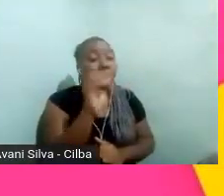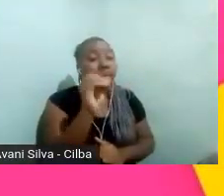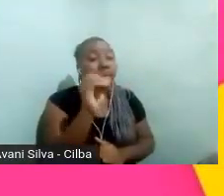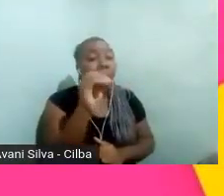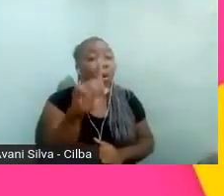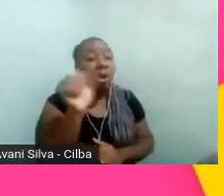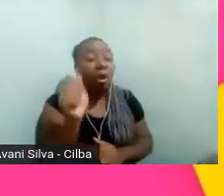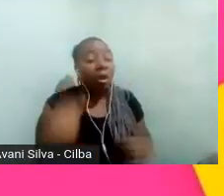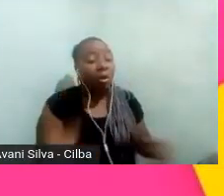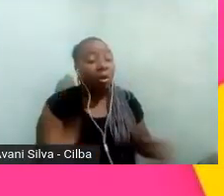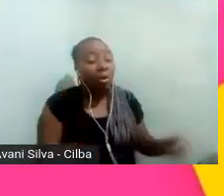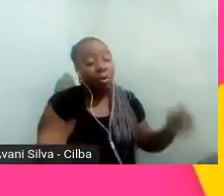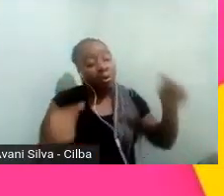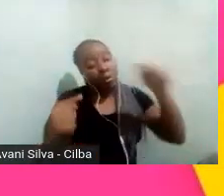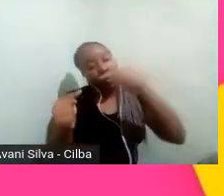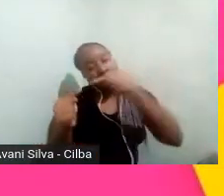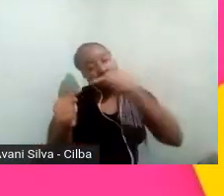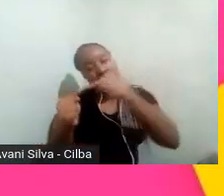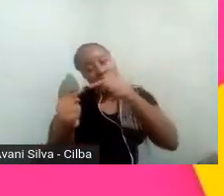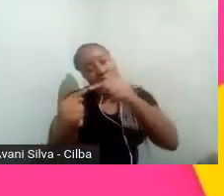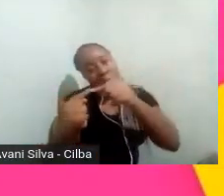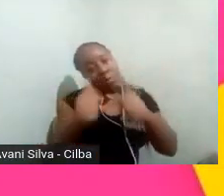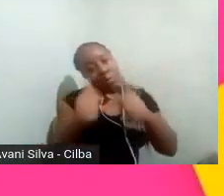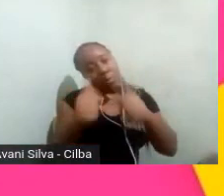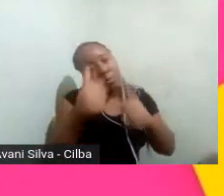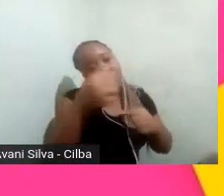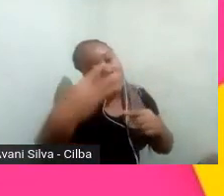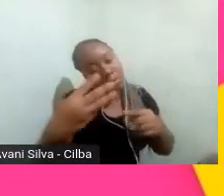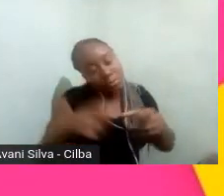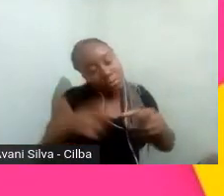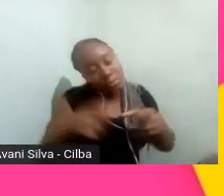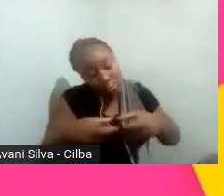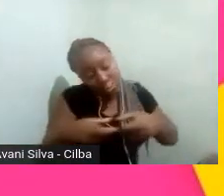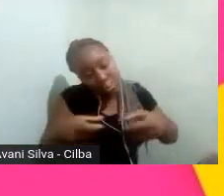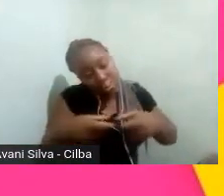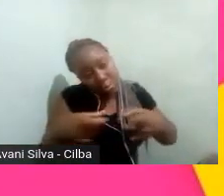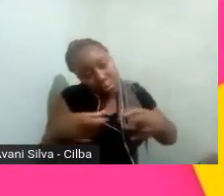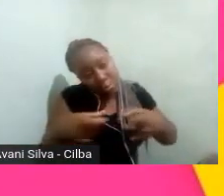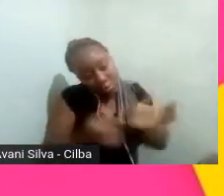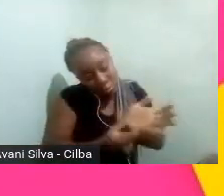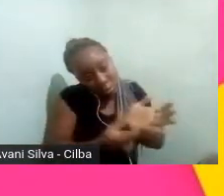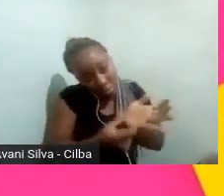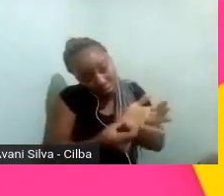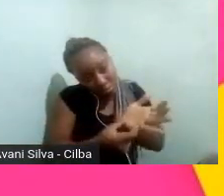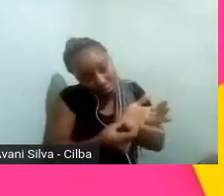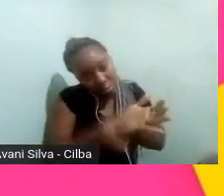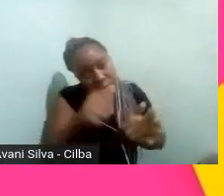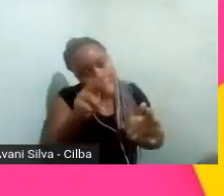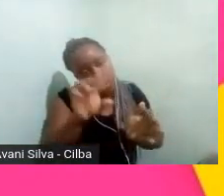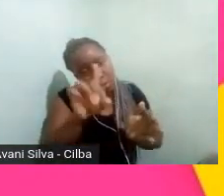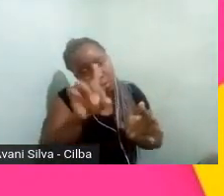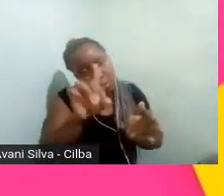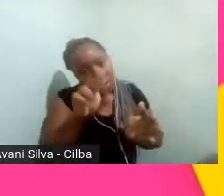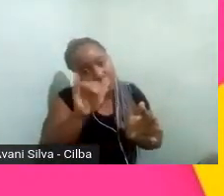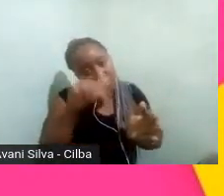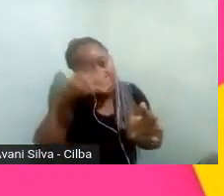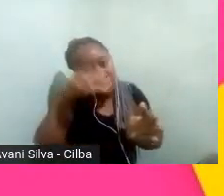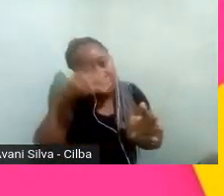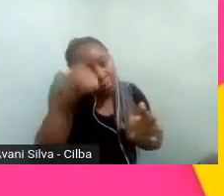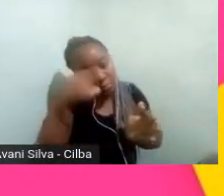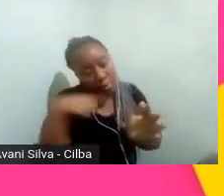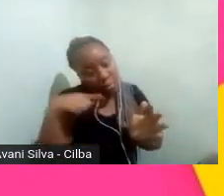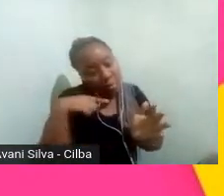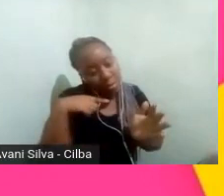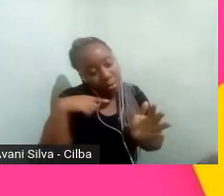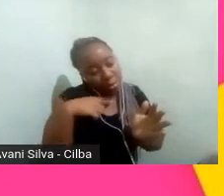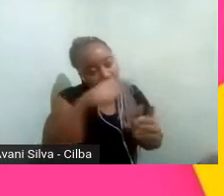ligado no pino 13 do Arduino, ok? Então, eu tenho ali um item chamado bola e que está